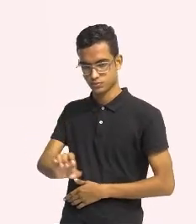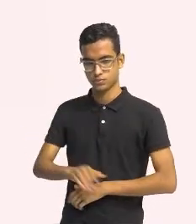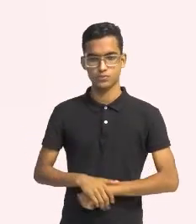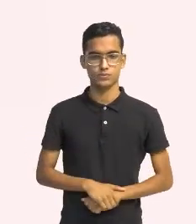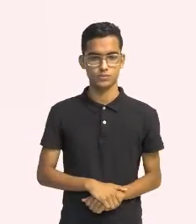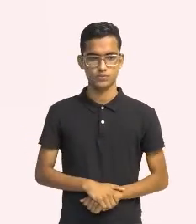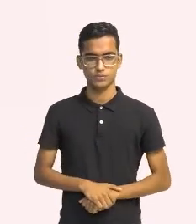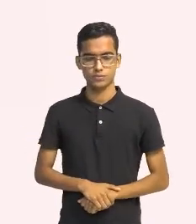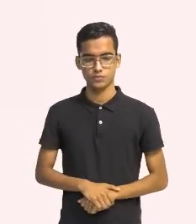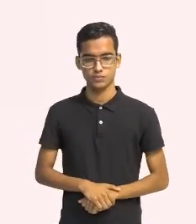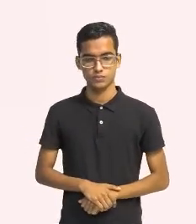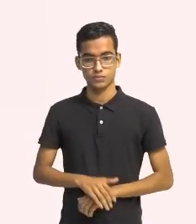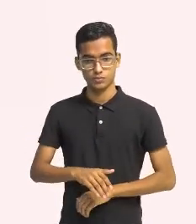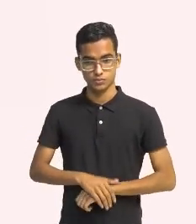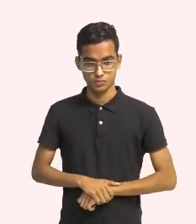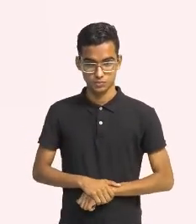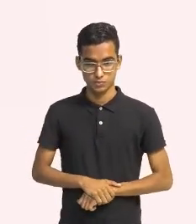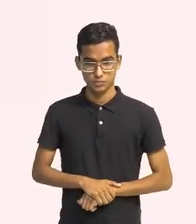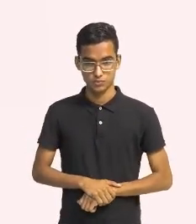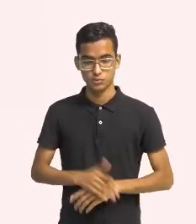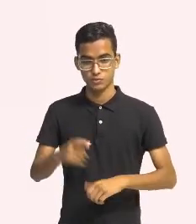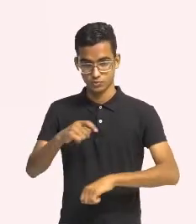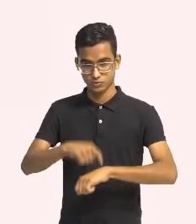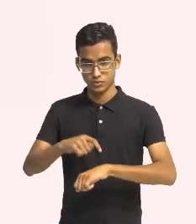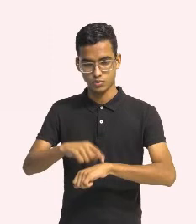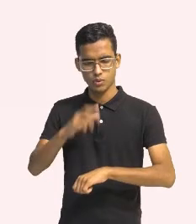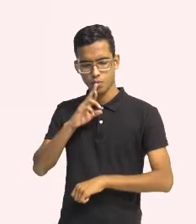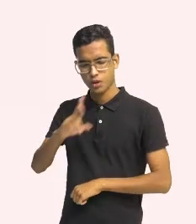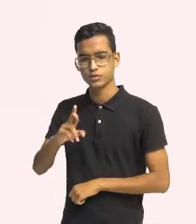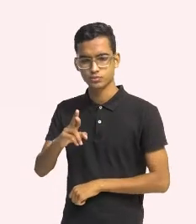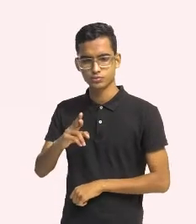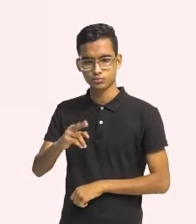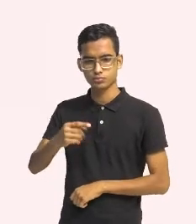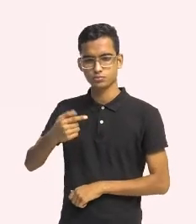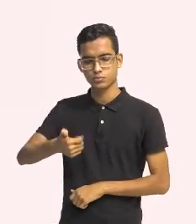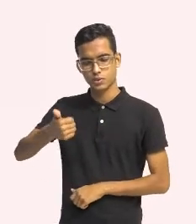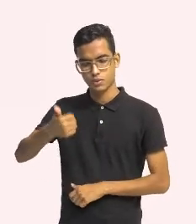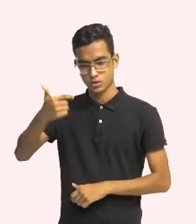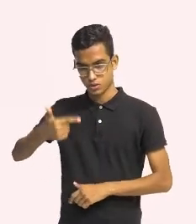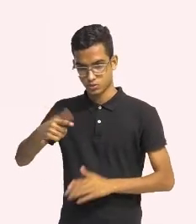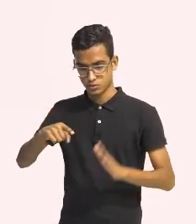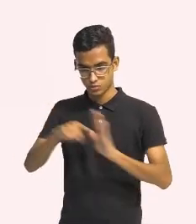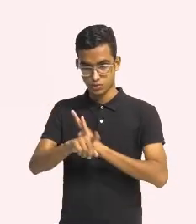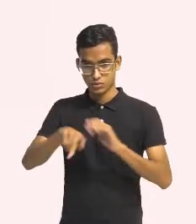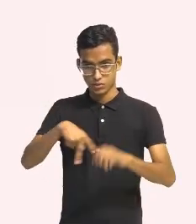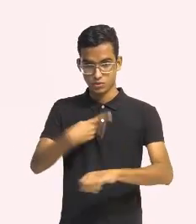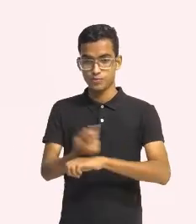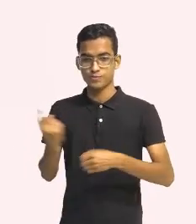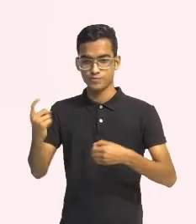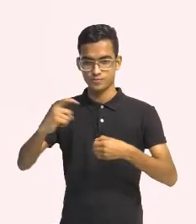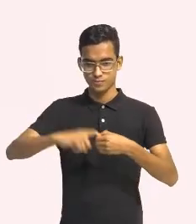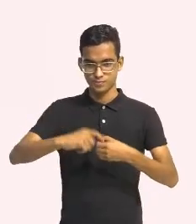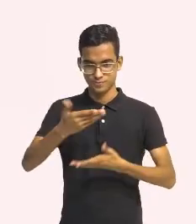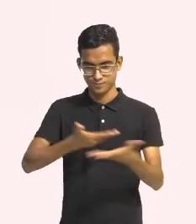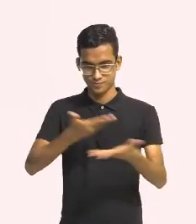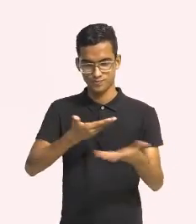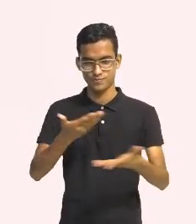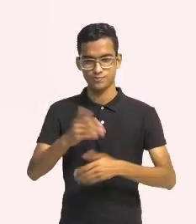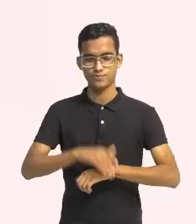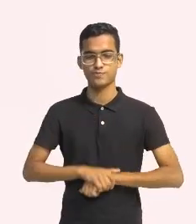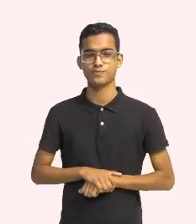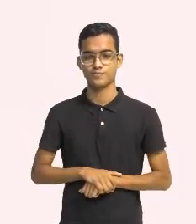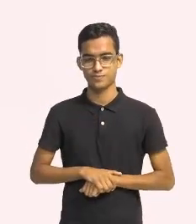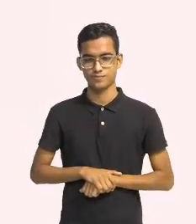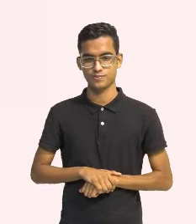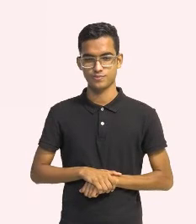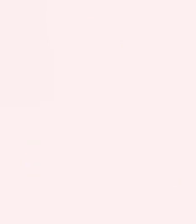dessa nomenclatura. Vocês vão ter aí um tempinho para fazer essas duas questões bem fáceis. Daqui a pouquinho eu retorno com a interatividade. Até lá!